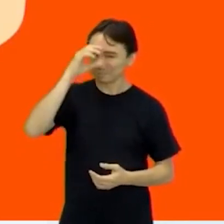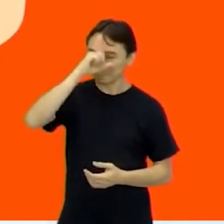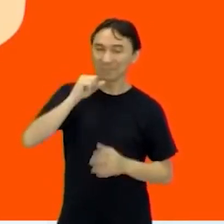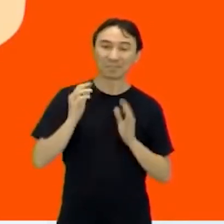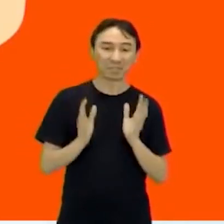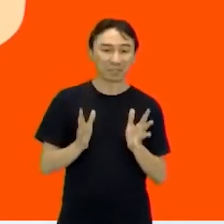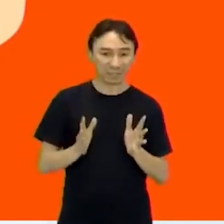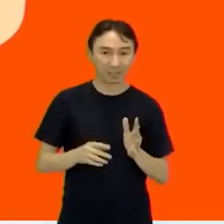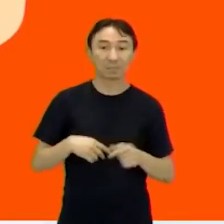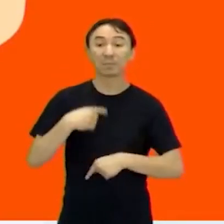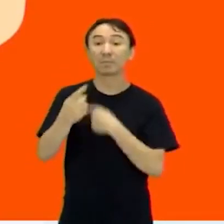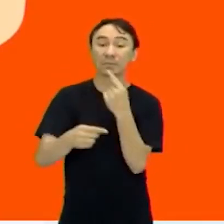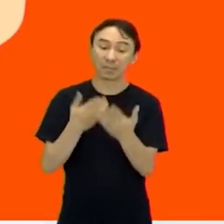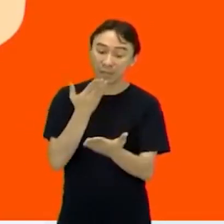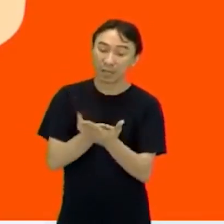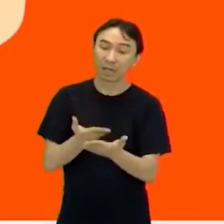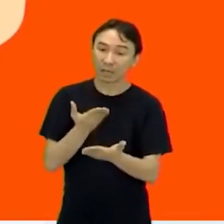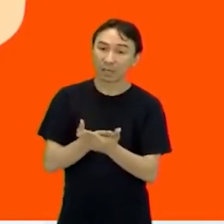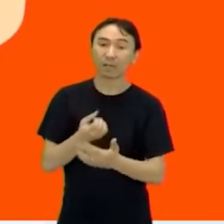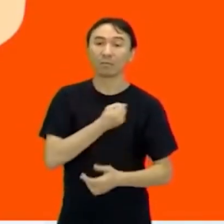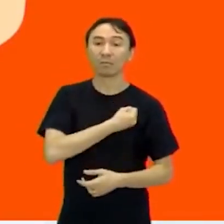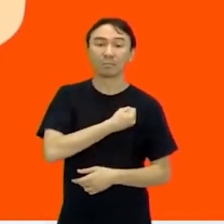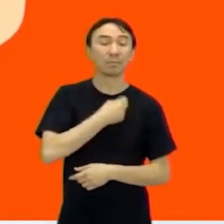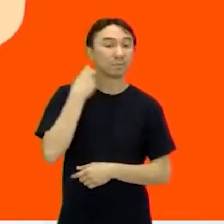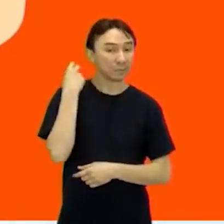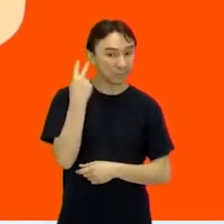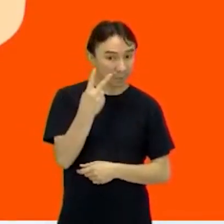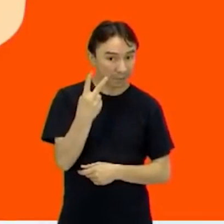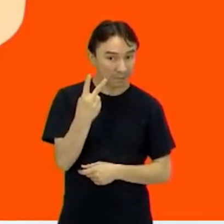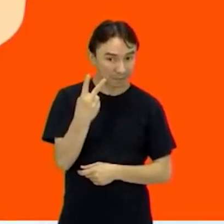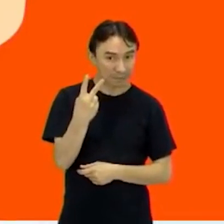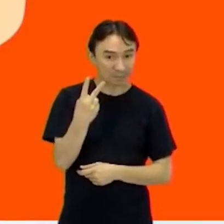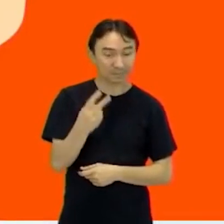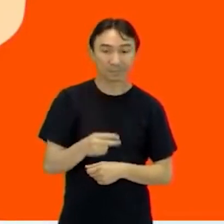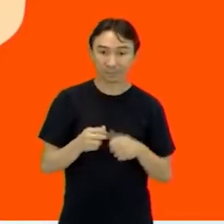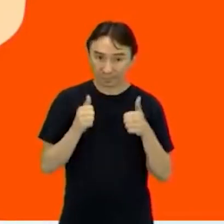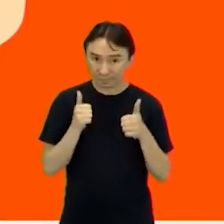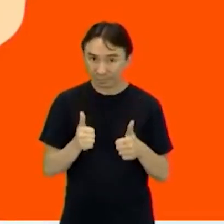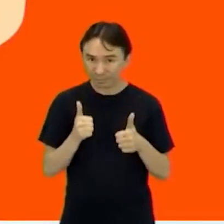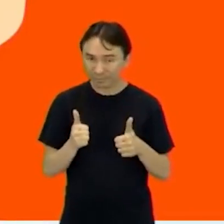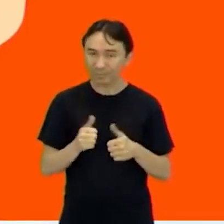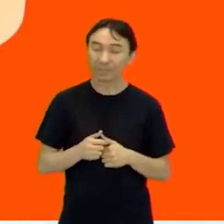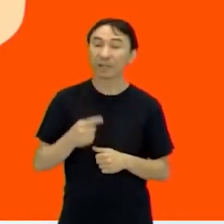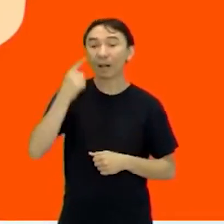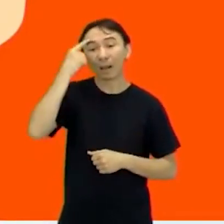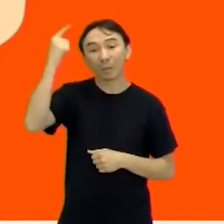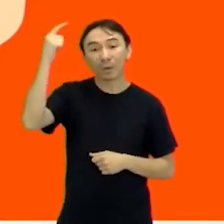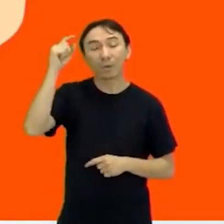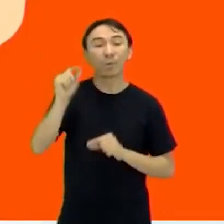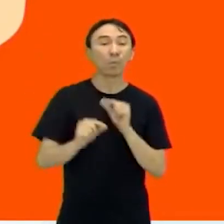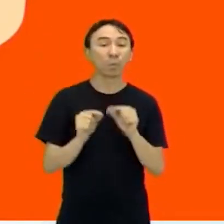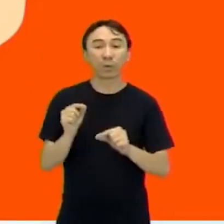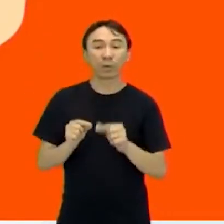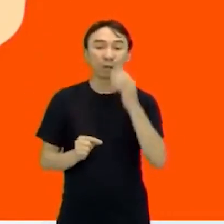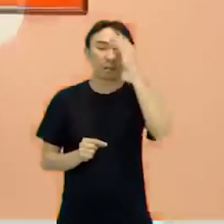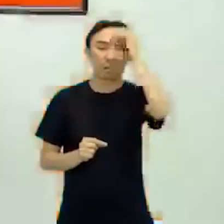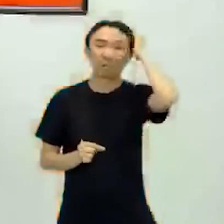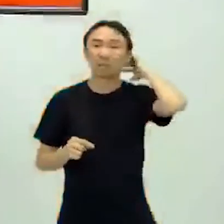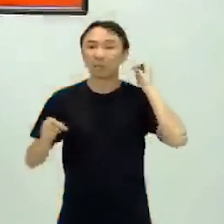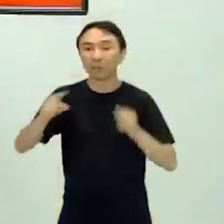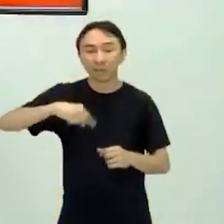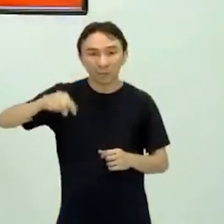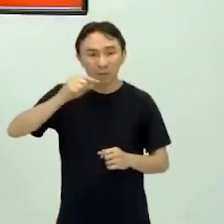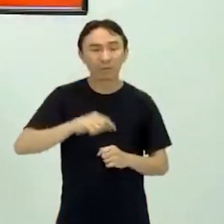a parte 2 dessa aula, né, e sempre lembrando, né, que a gente tem que preservar,